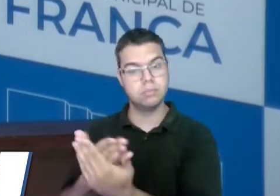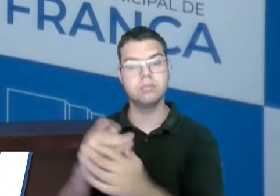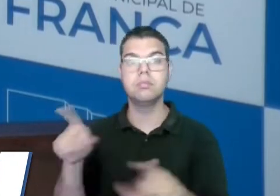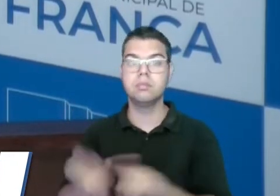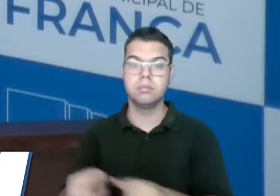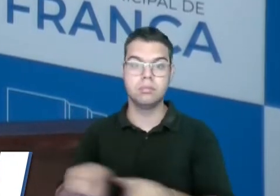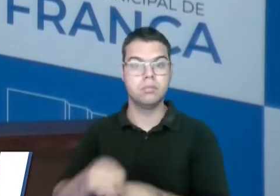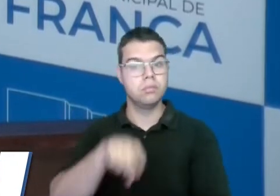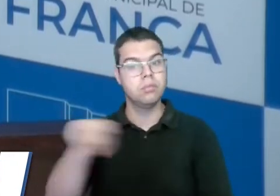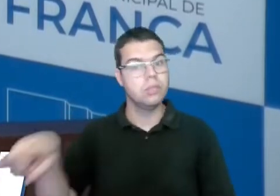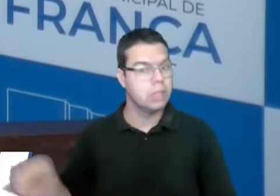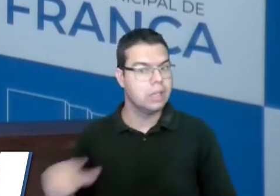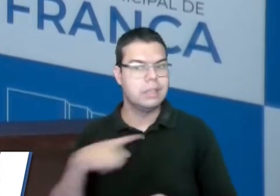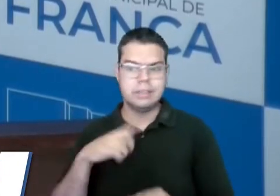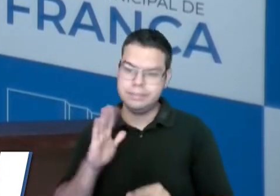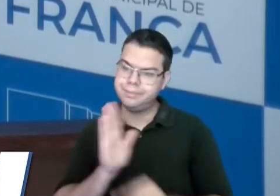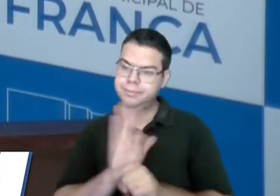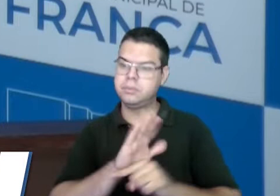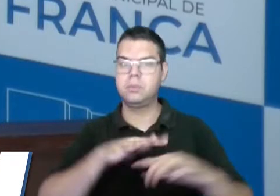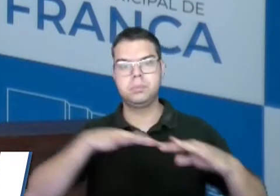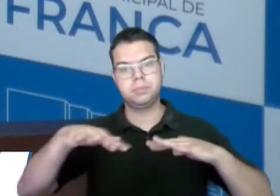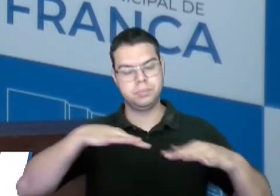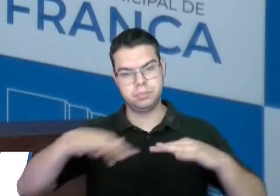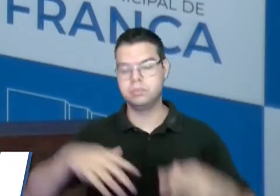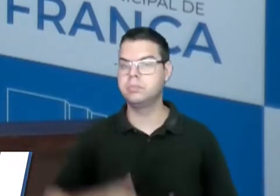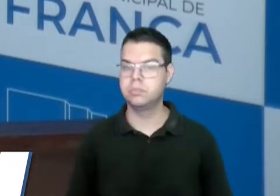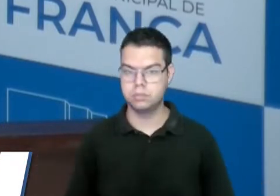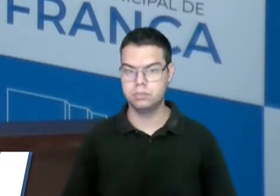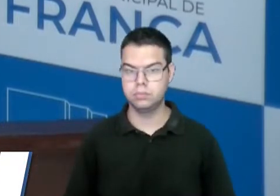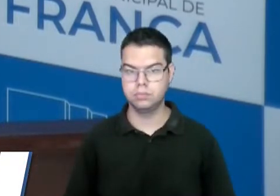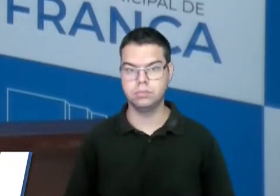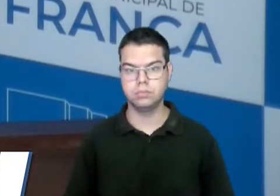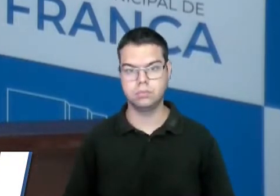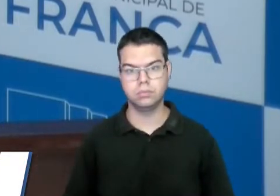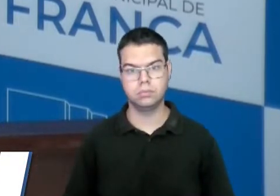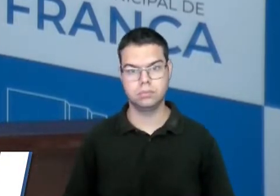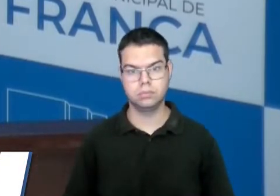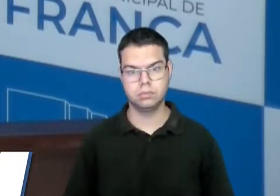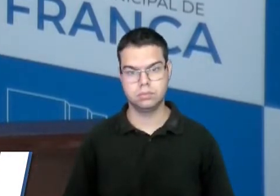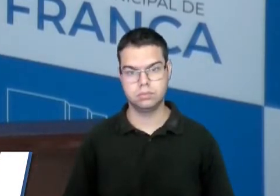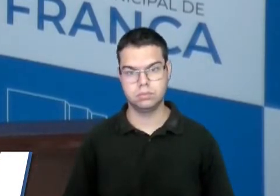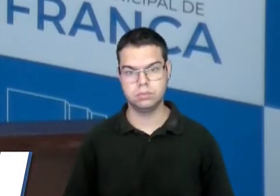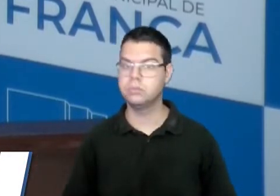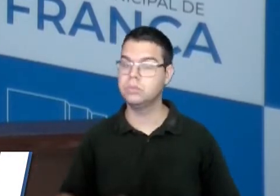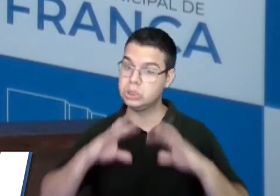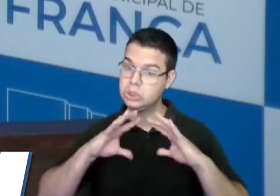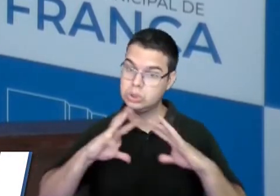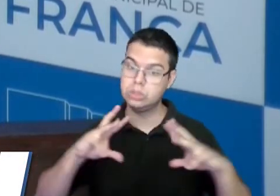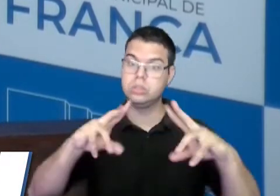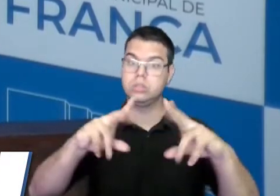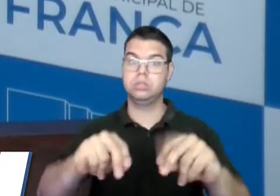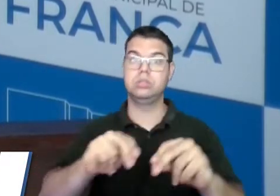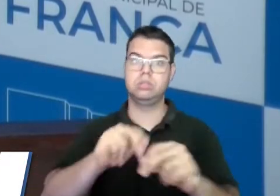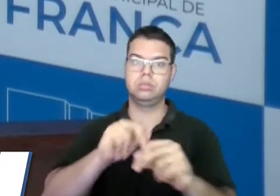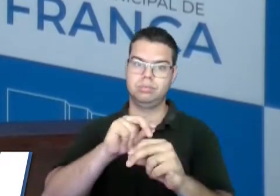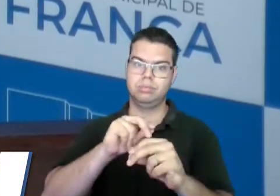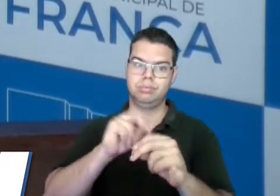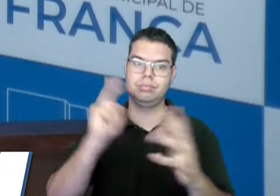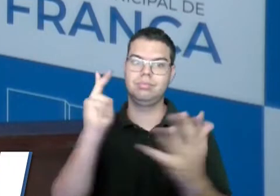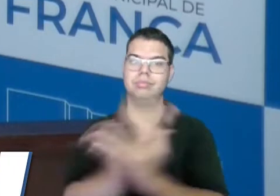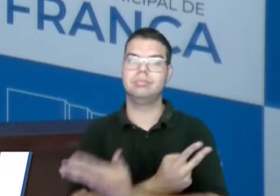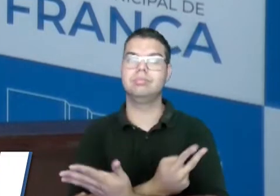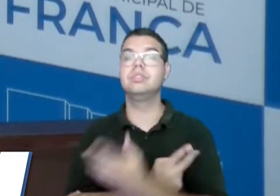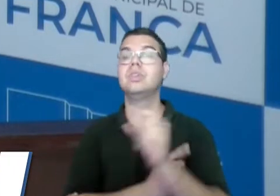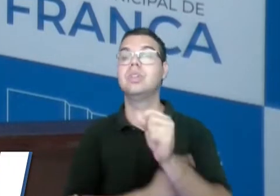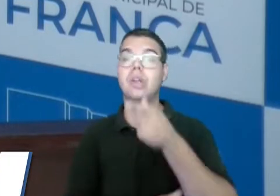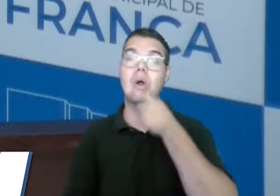nosso movimento. E tudo isso nos levou ao dia de ontem. Ao dia de ontem,